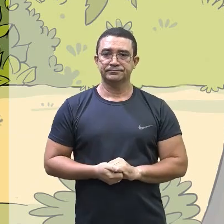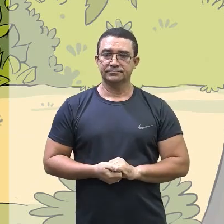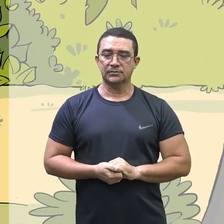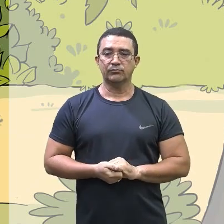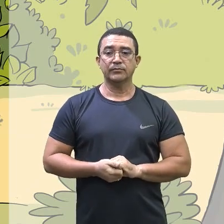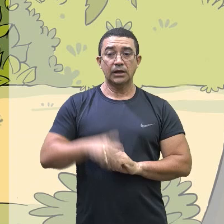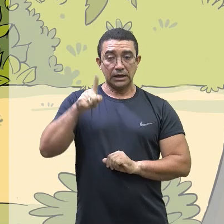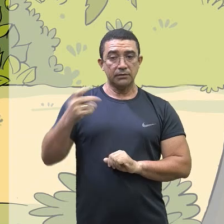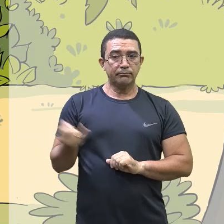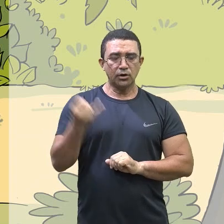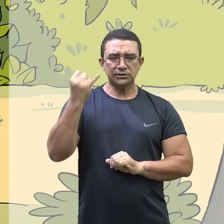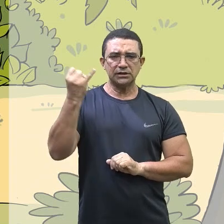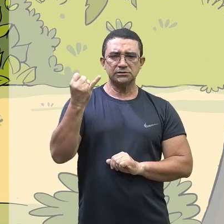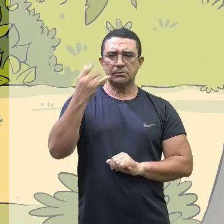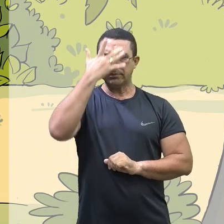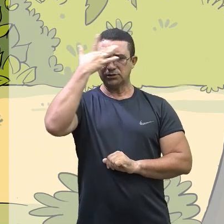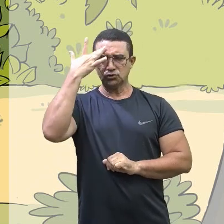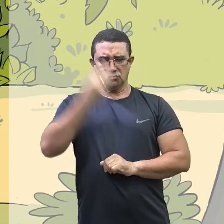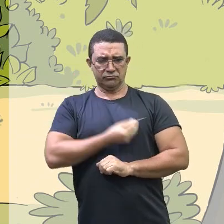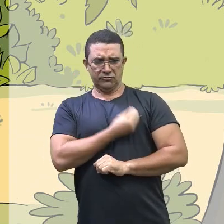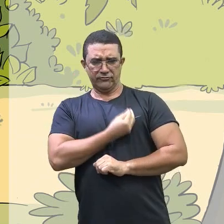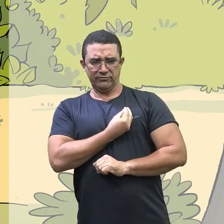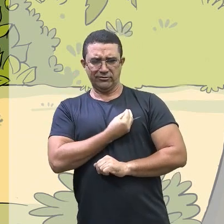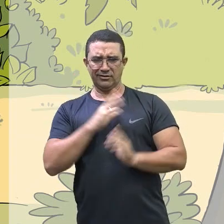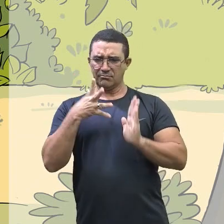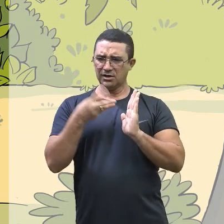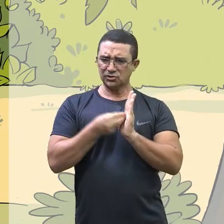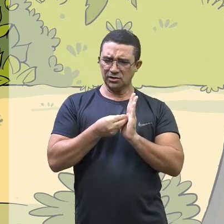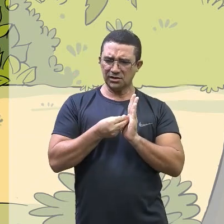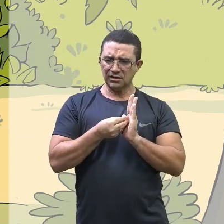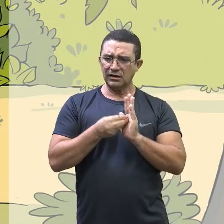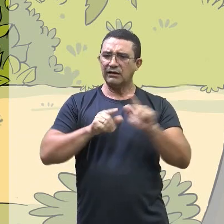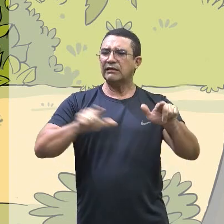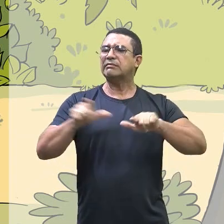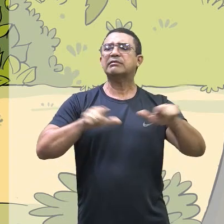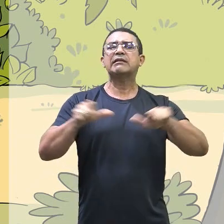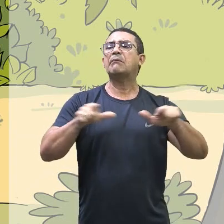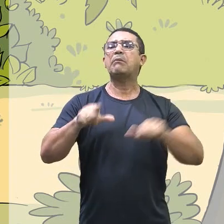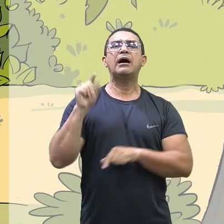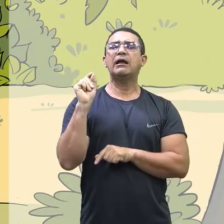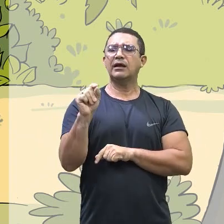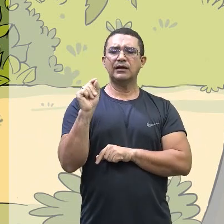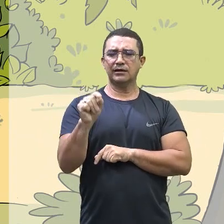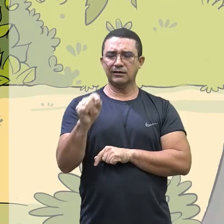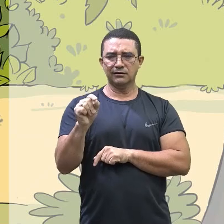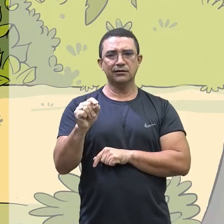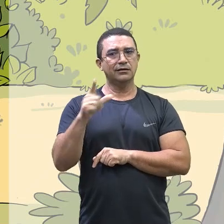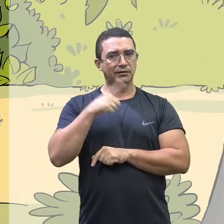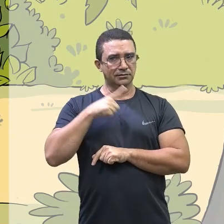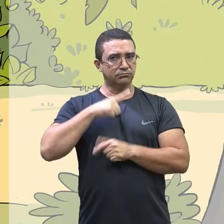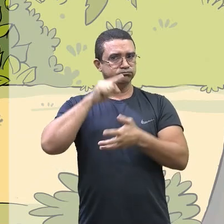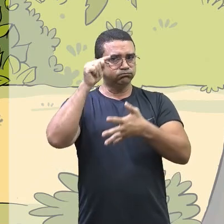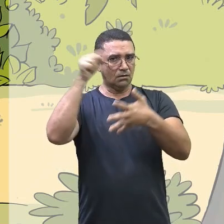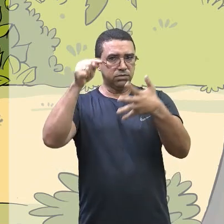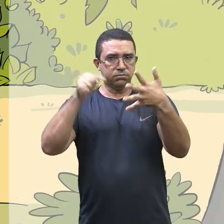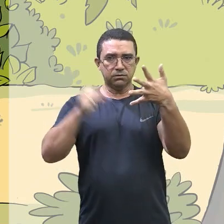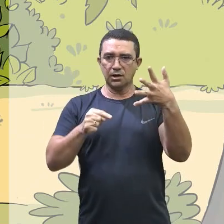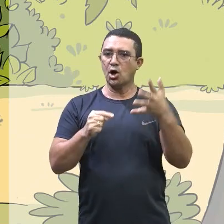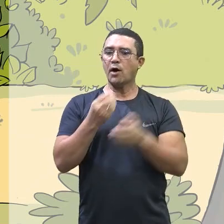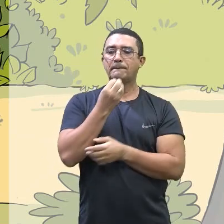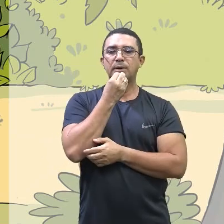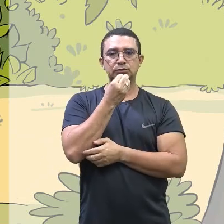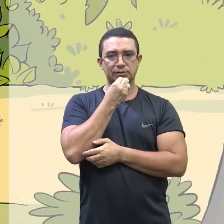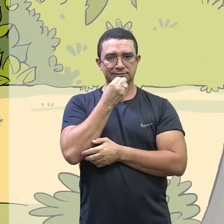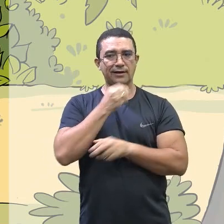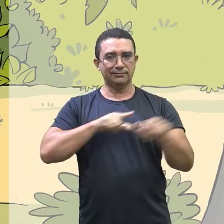estudo, quem vive na Amazônia trabalha com o quê, né? Você sabe, tem um universo de oportunidades de trabalho na Amazônia, mas nessa aula nós